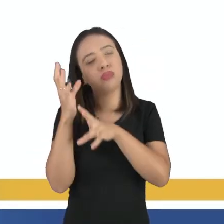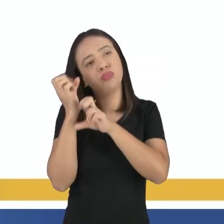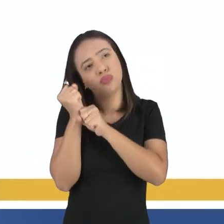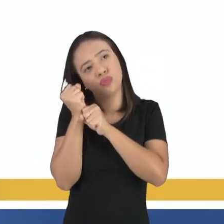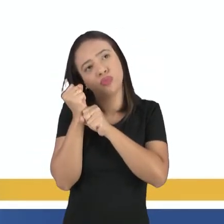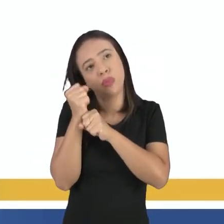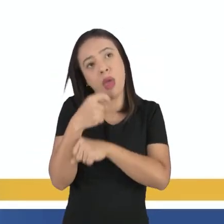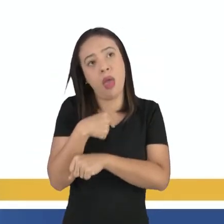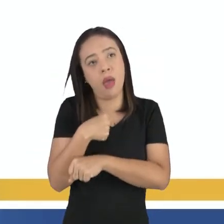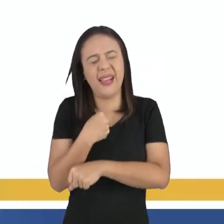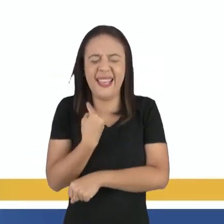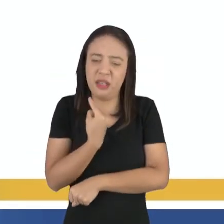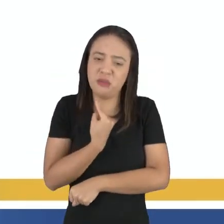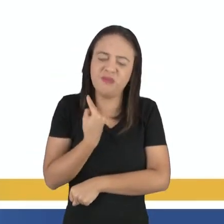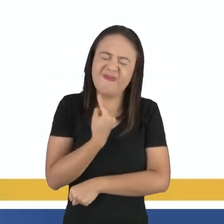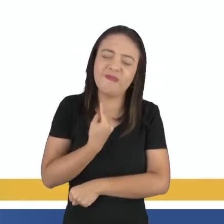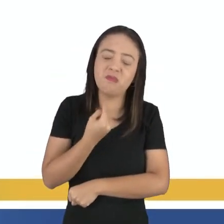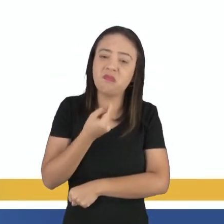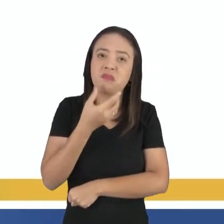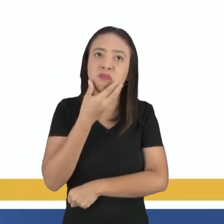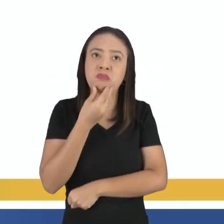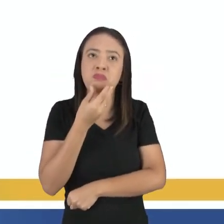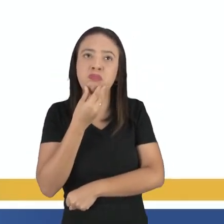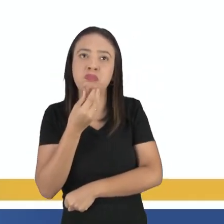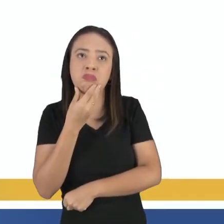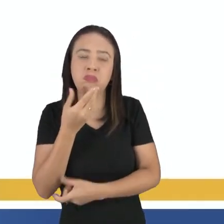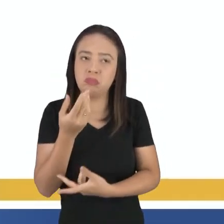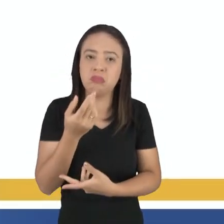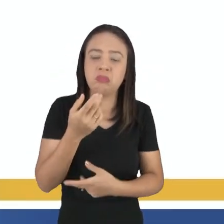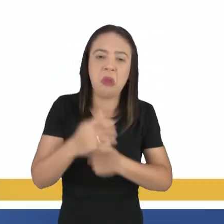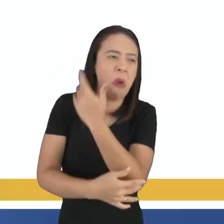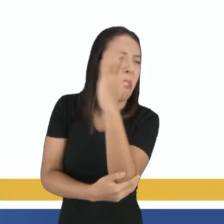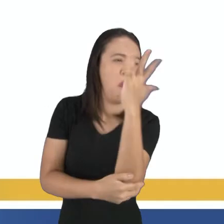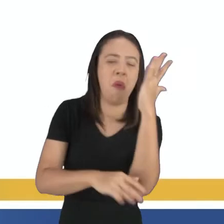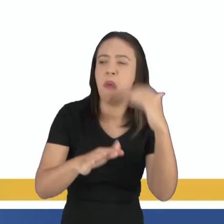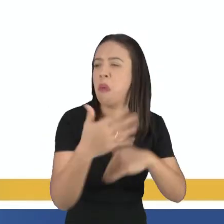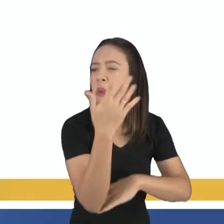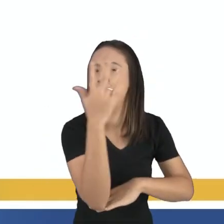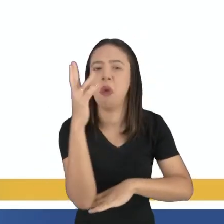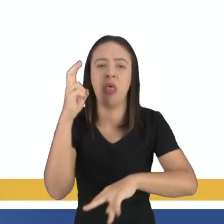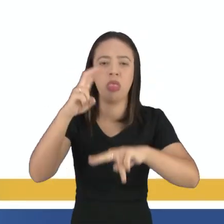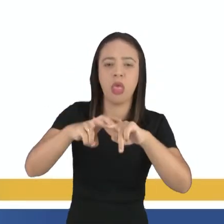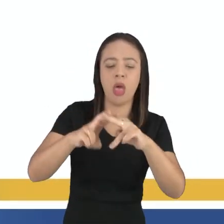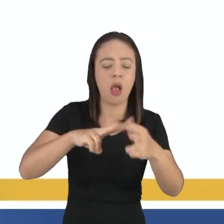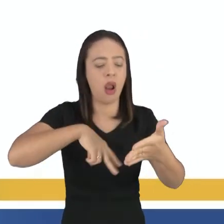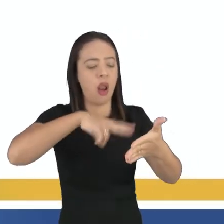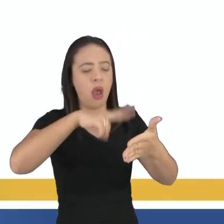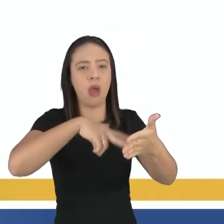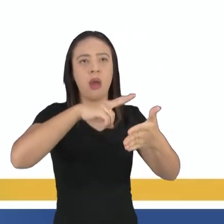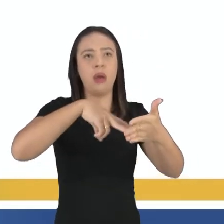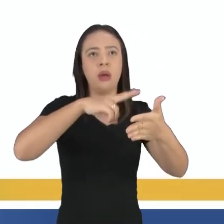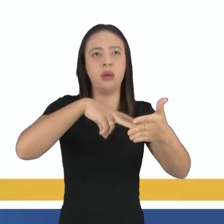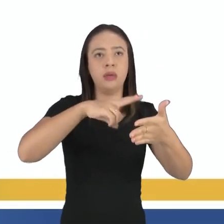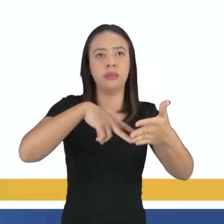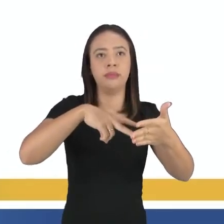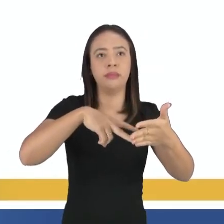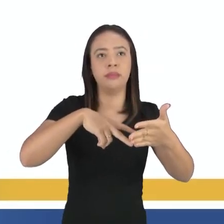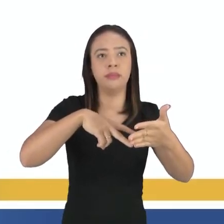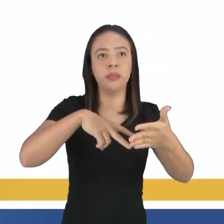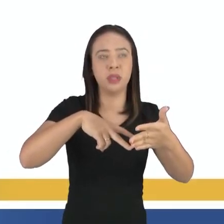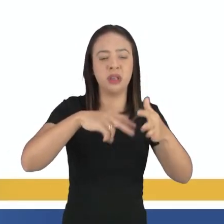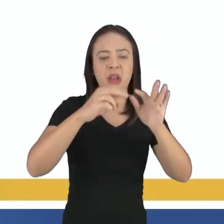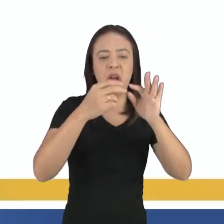dormia. Eu, sozinho, menino, entre mangueiras, li a história de Robinson Crusoe.